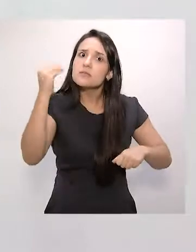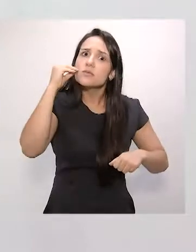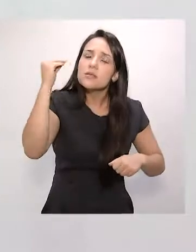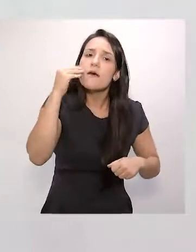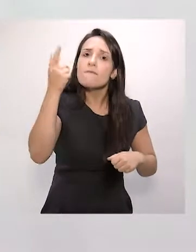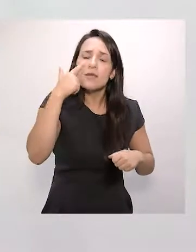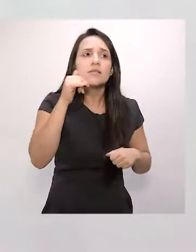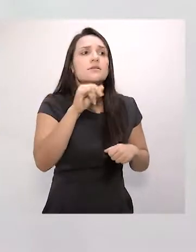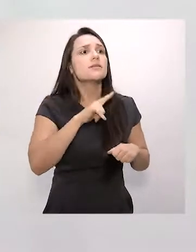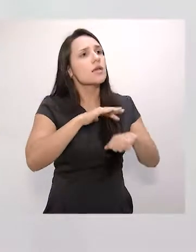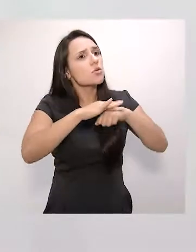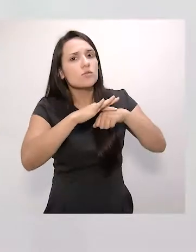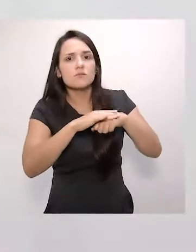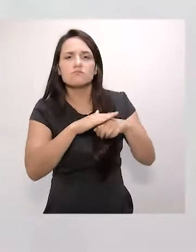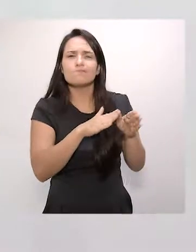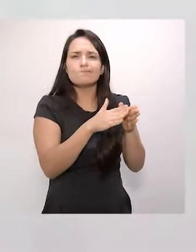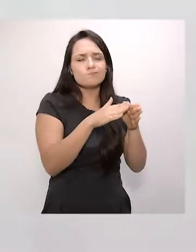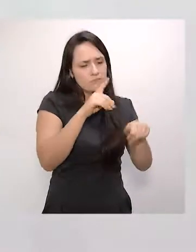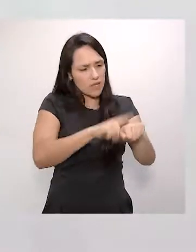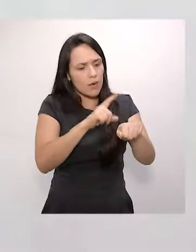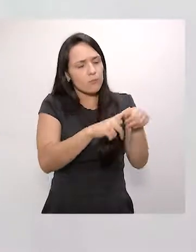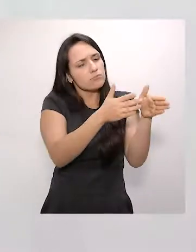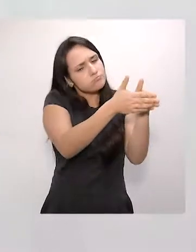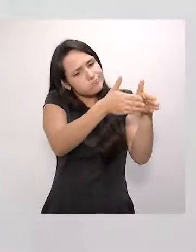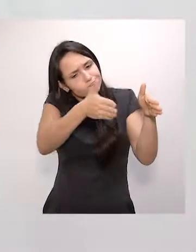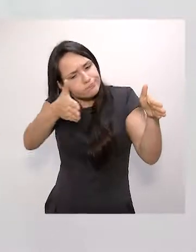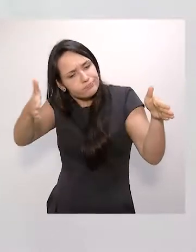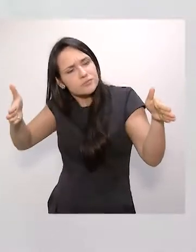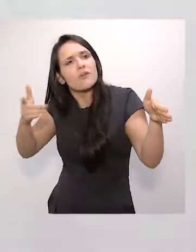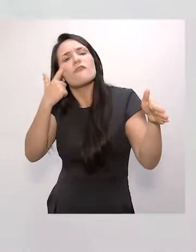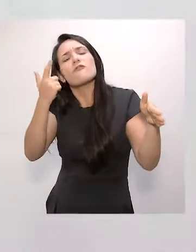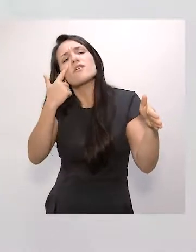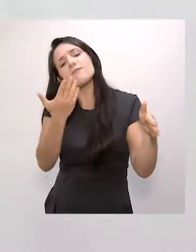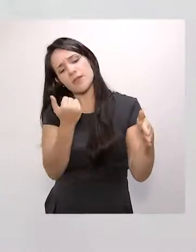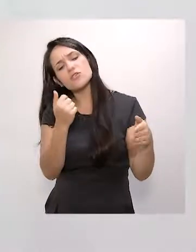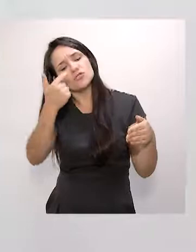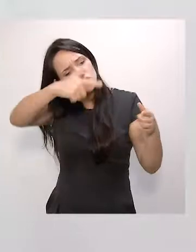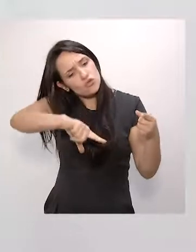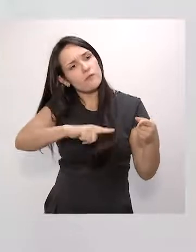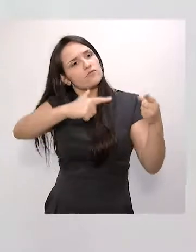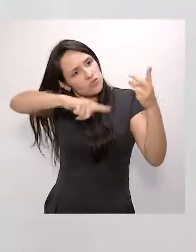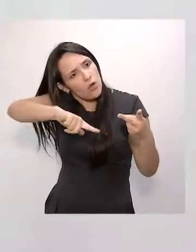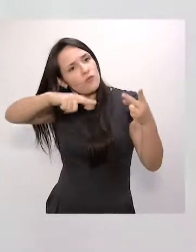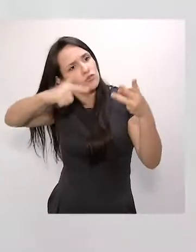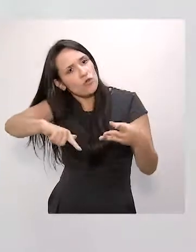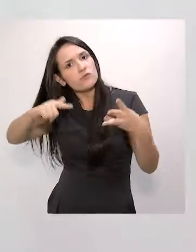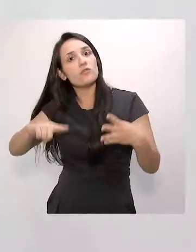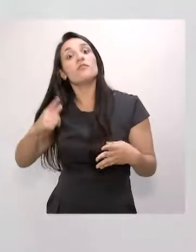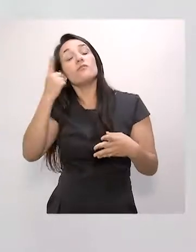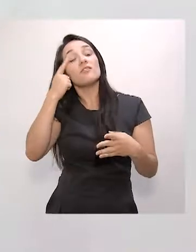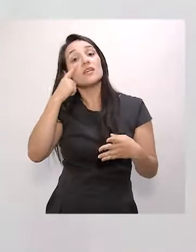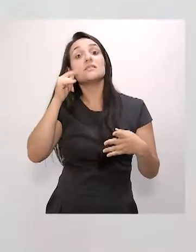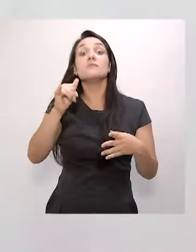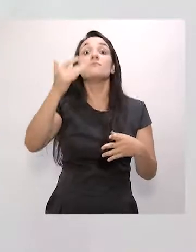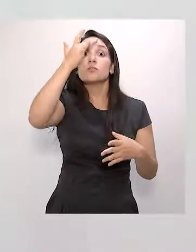da educação com uma certa frequência, com uma certa periodicidade para se identificar